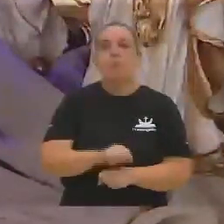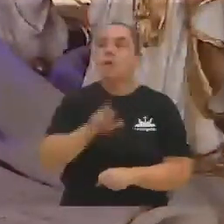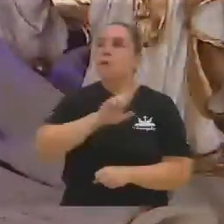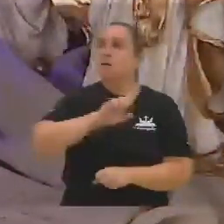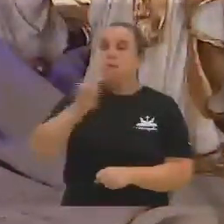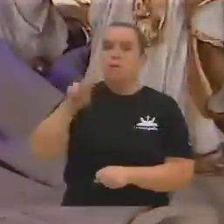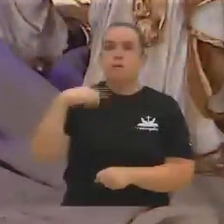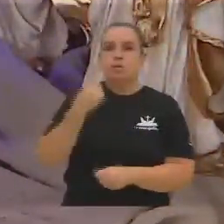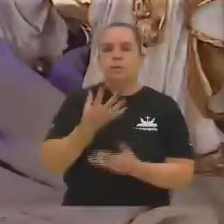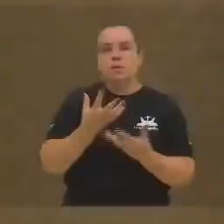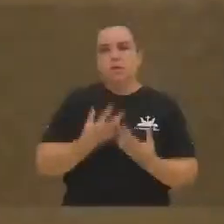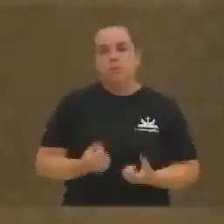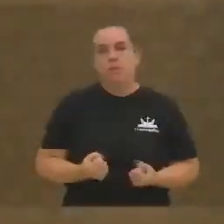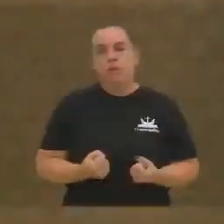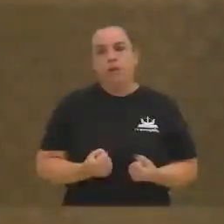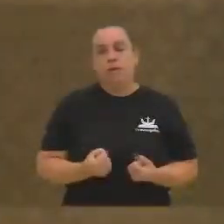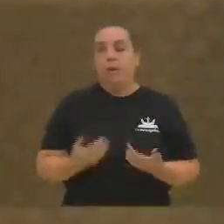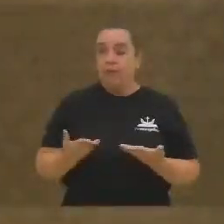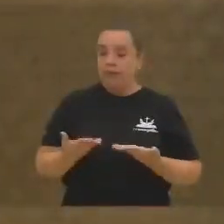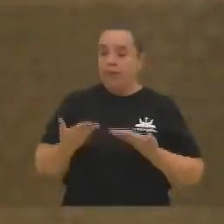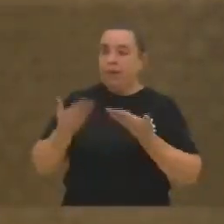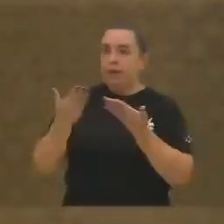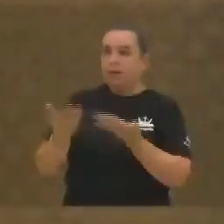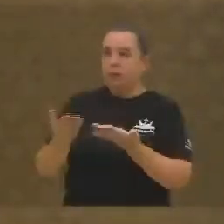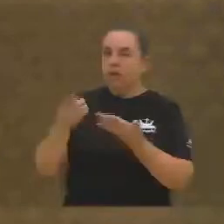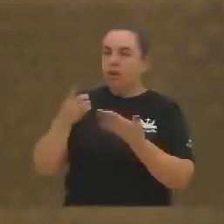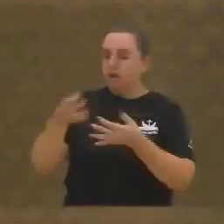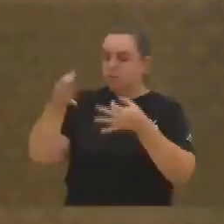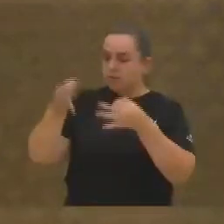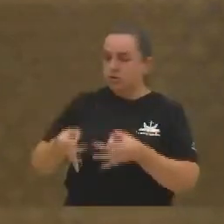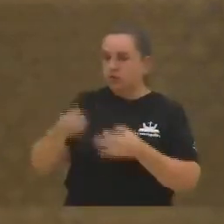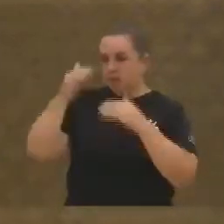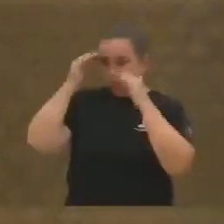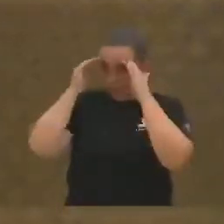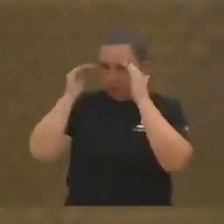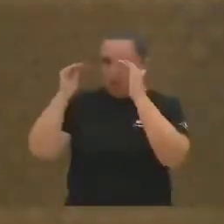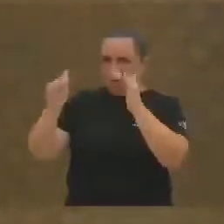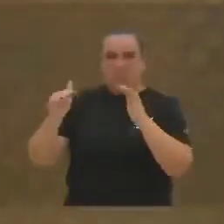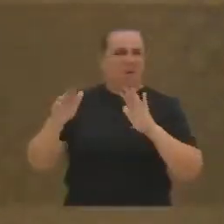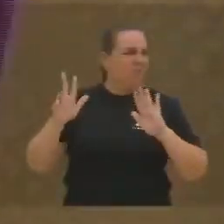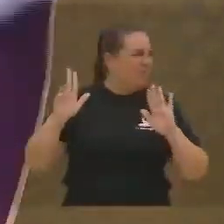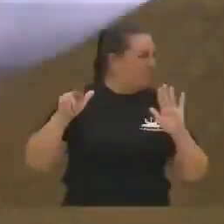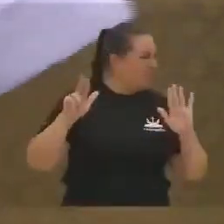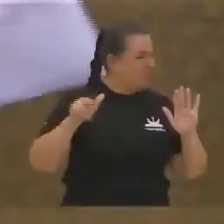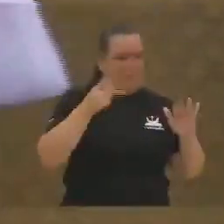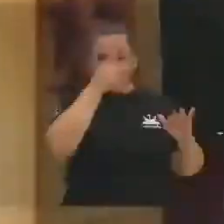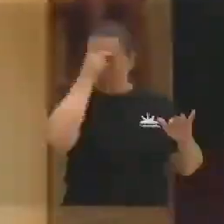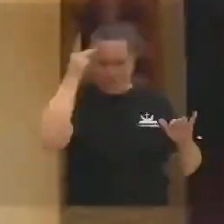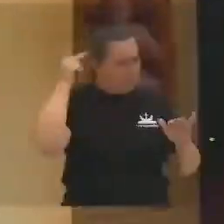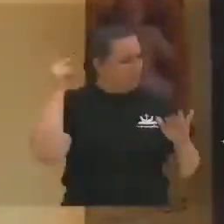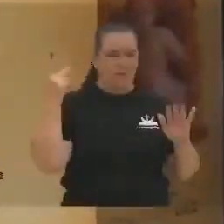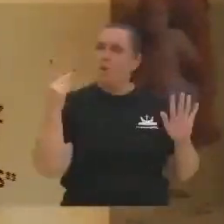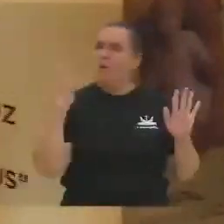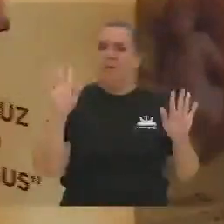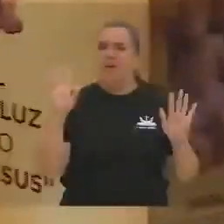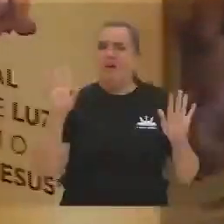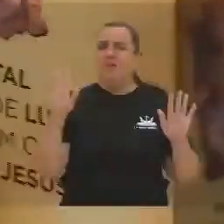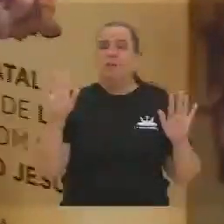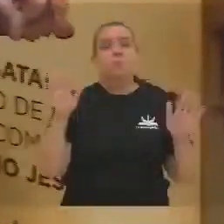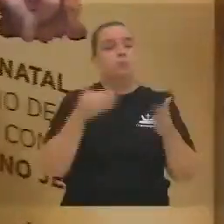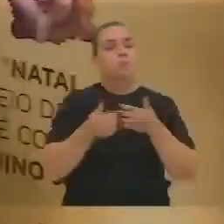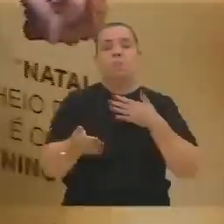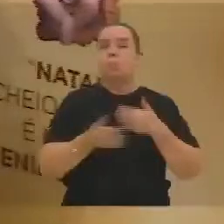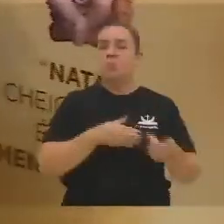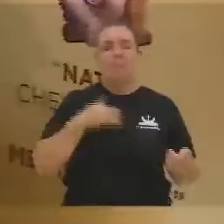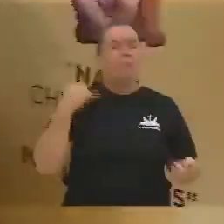Senhor e dar a Ele a honra e a dignidade que talvez nunca nenhum nascido na história do mundo, seja a pessoa